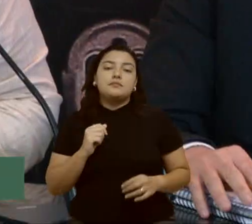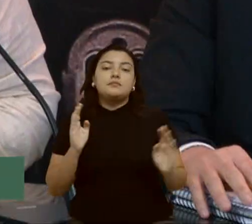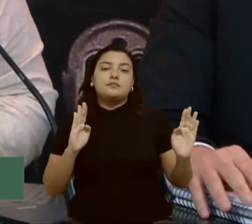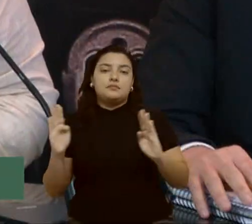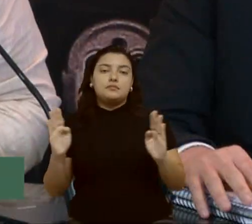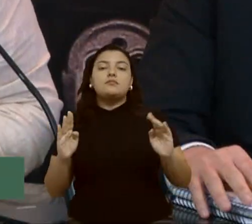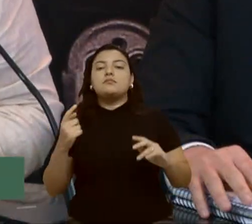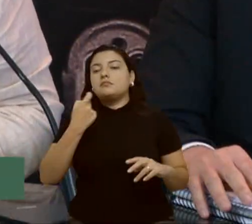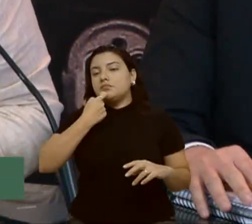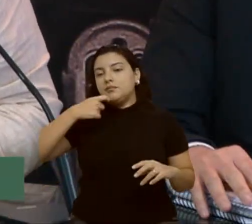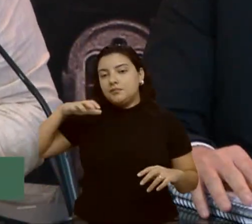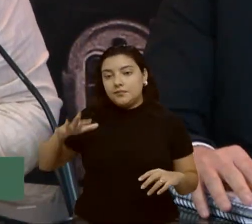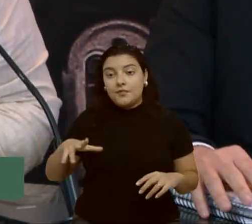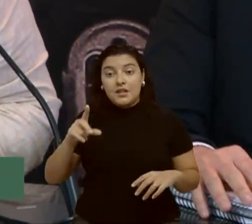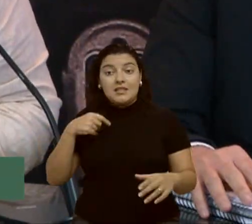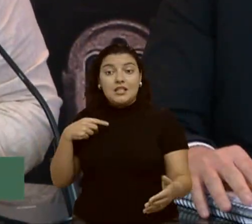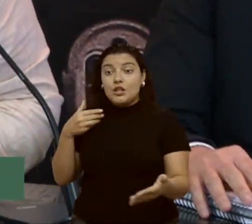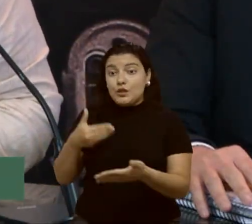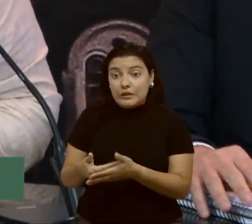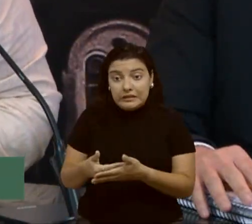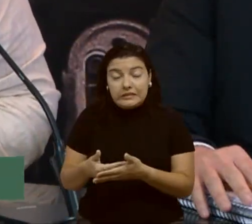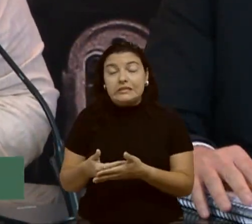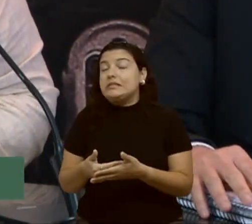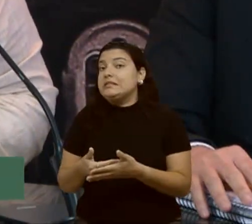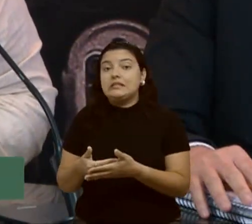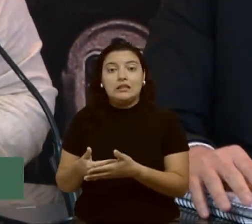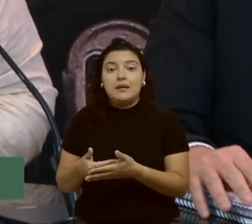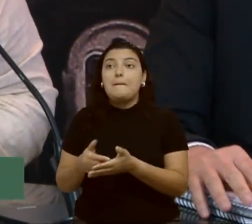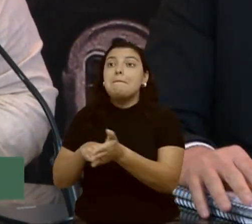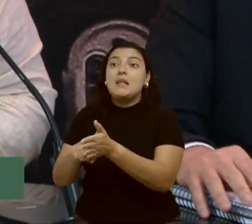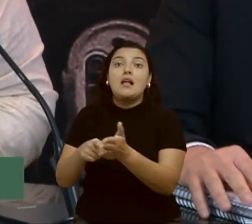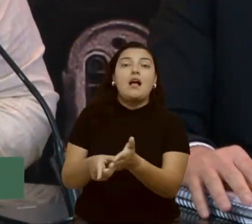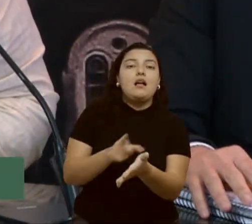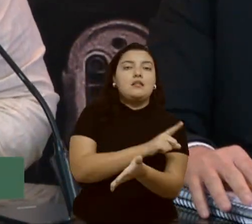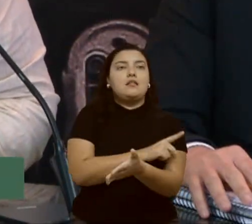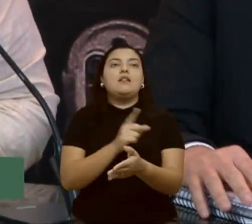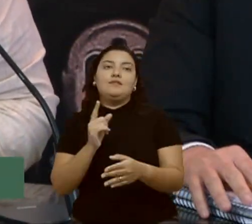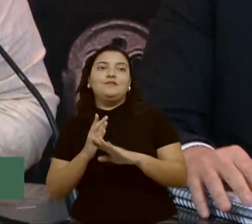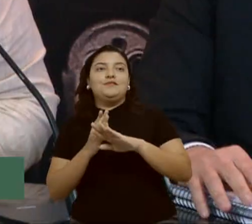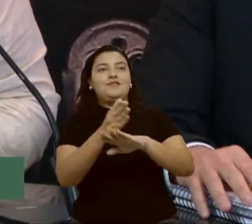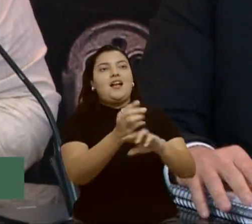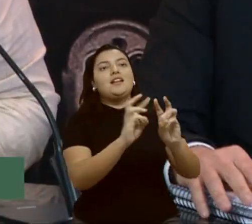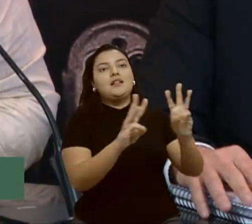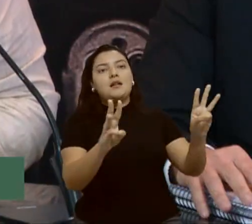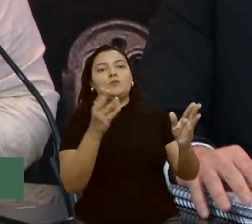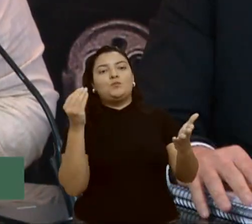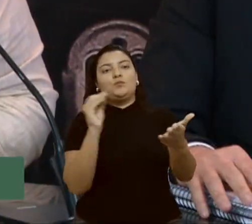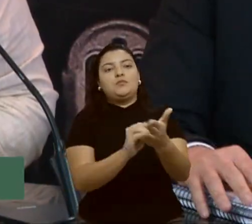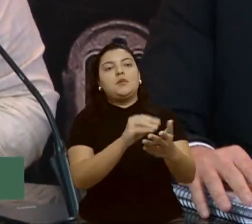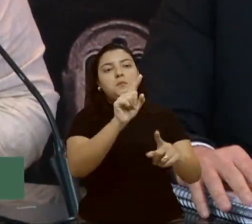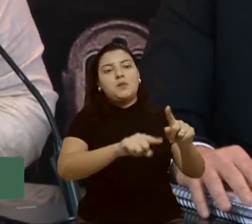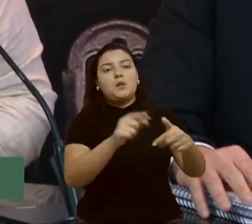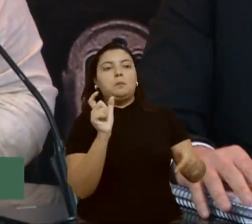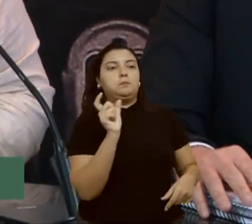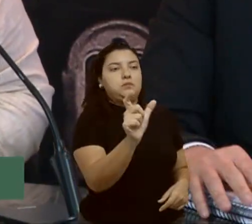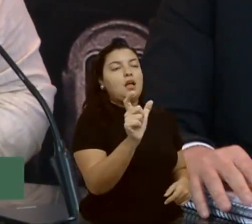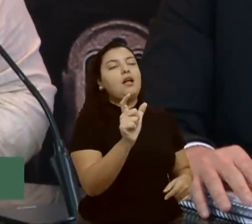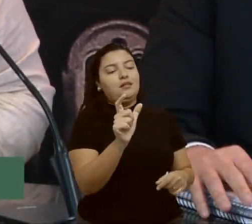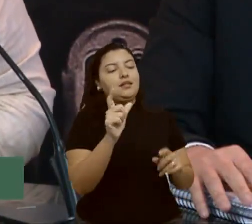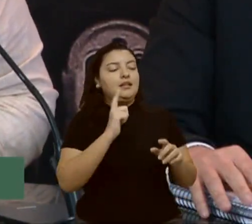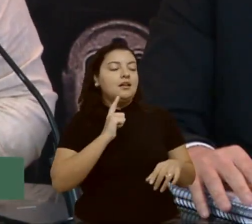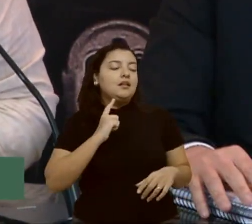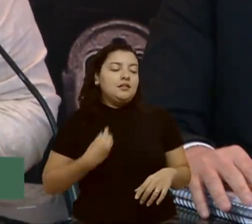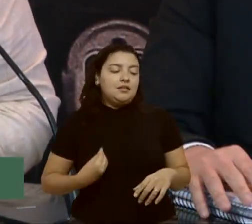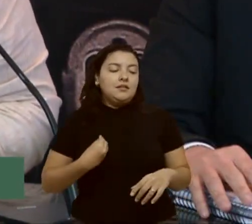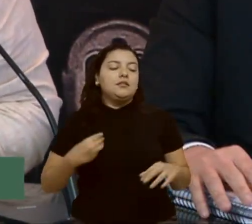Black Friday. E aí, se você deixar para a última hora e não pesquisar o preço do produto, você pode acompanhar a evolução do preço, que hoje já